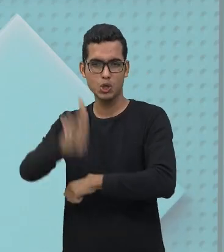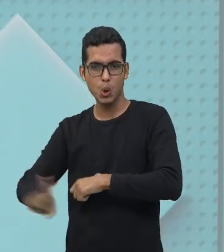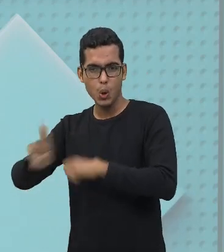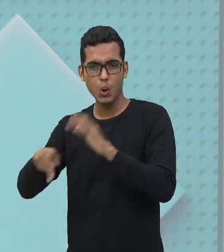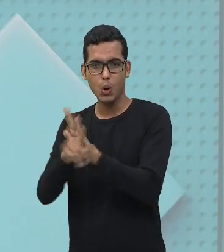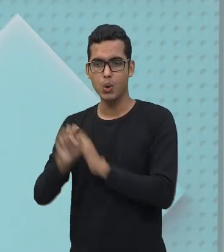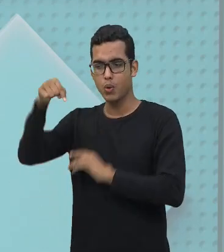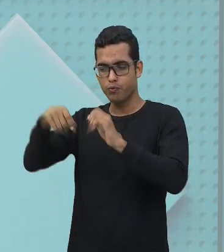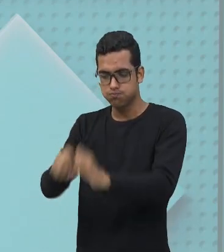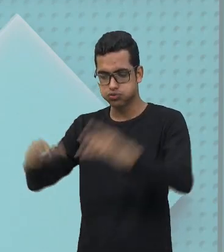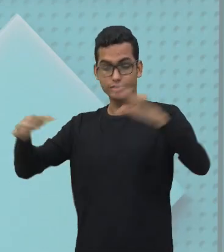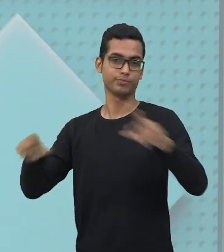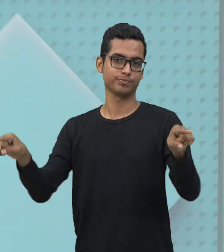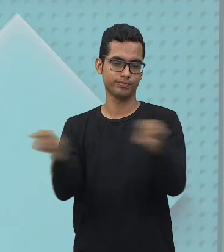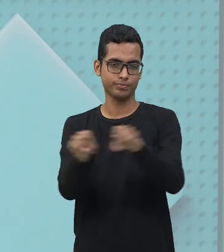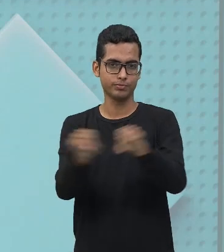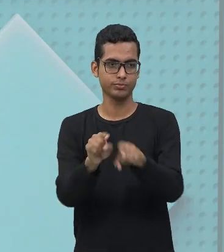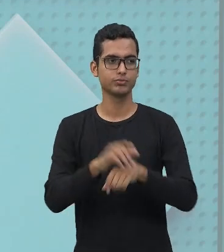para todos que